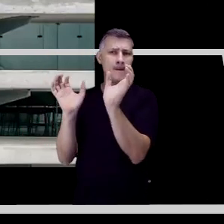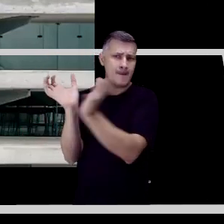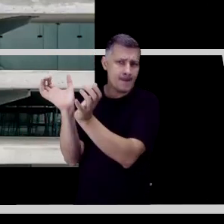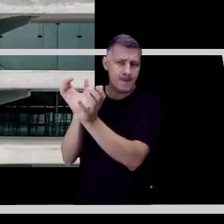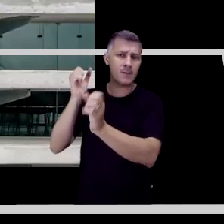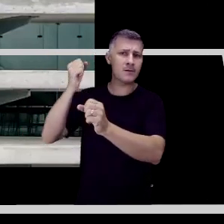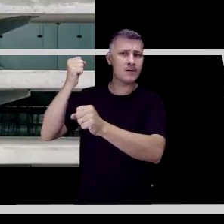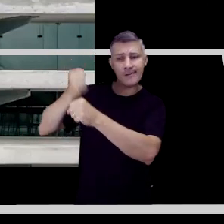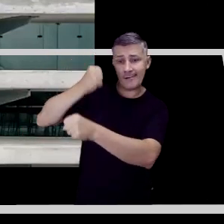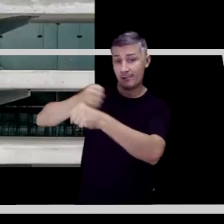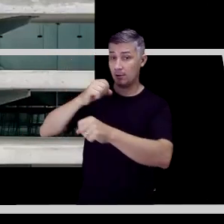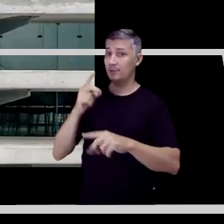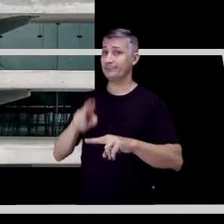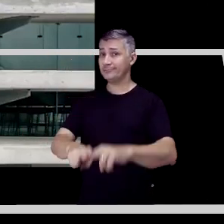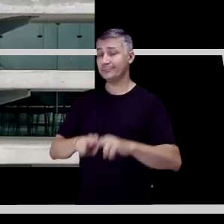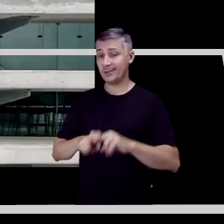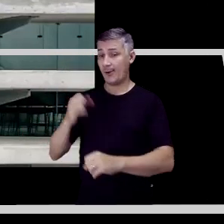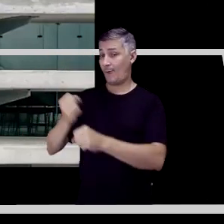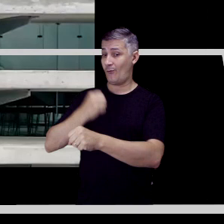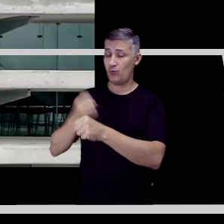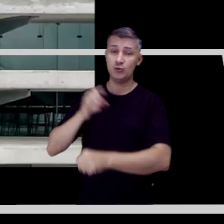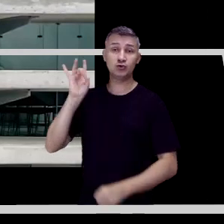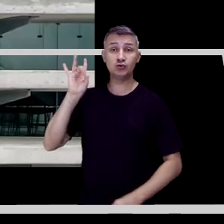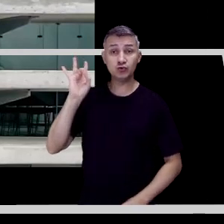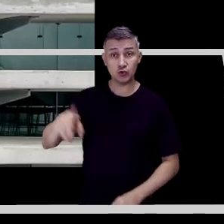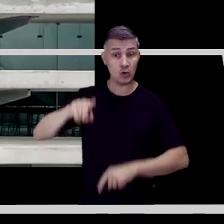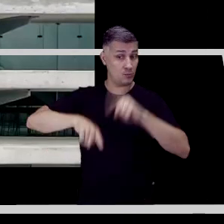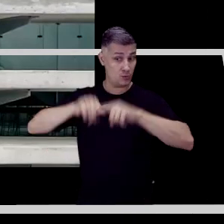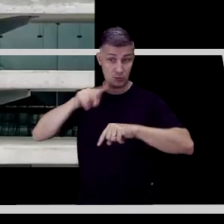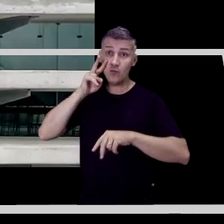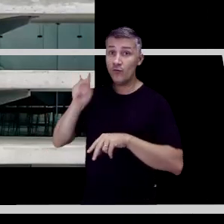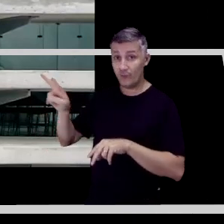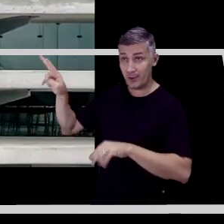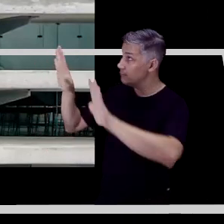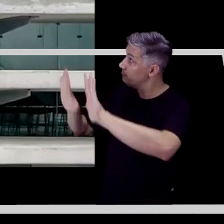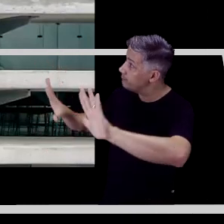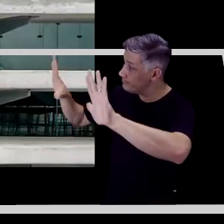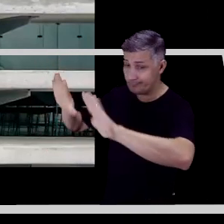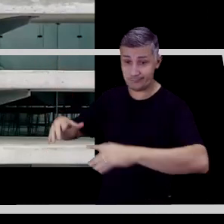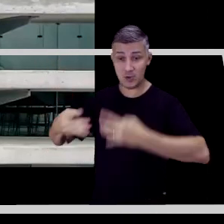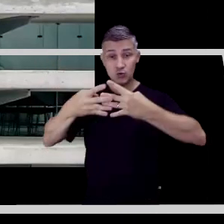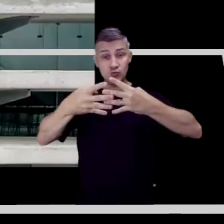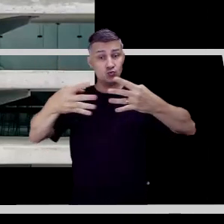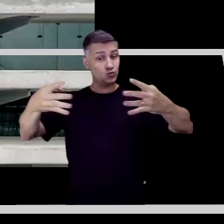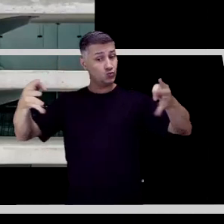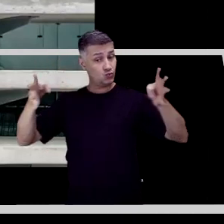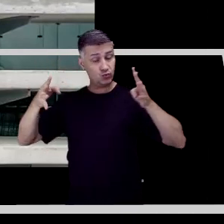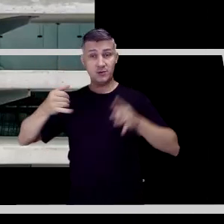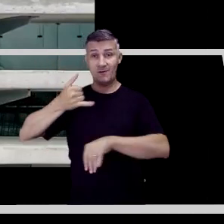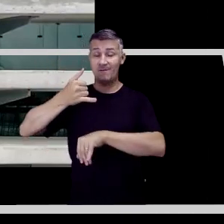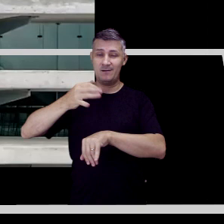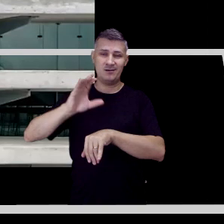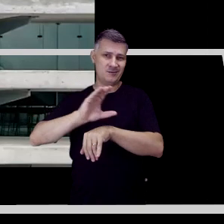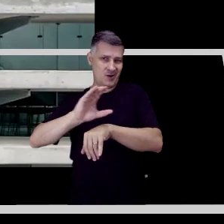mostrar que, enfim, por questões de execução, acabou que só esses elementos que vocês estão vendo aqui, que são os brises